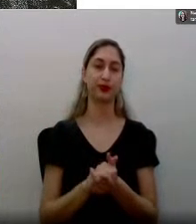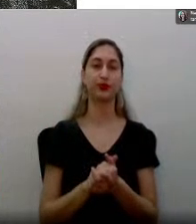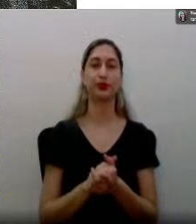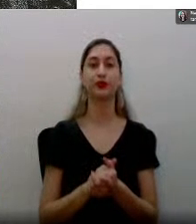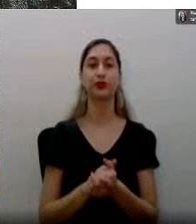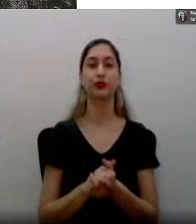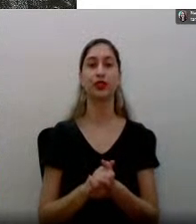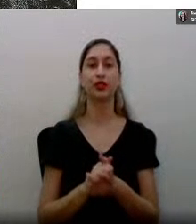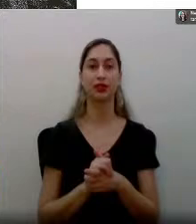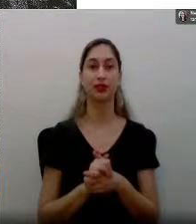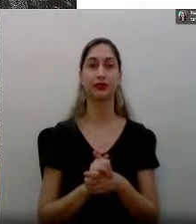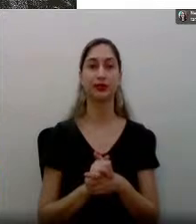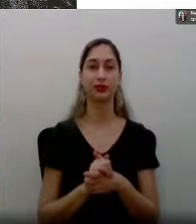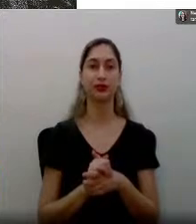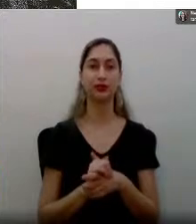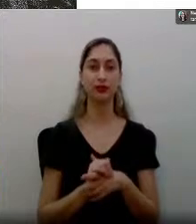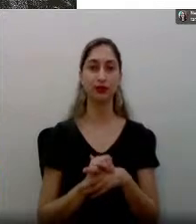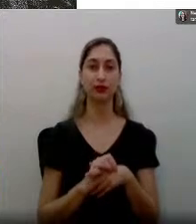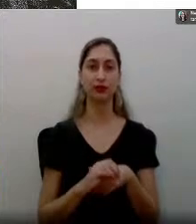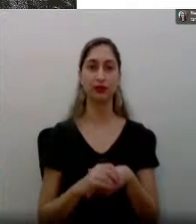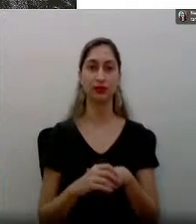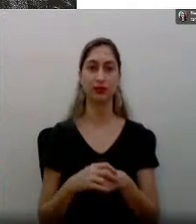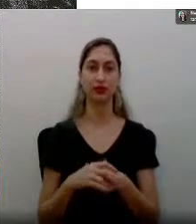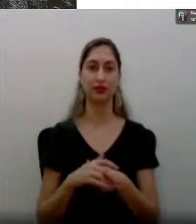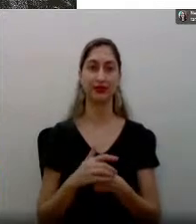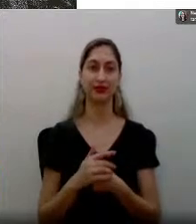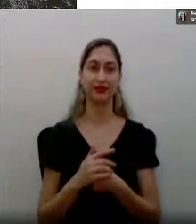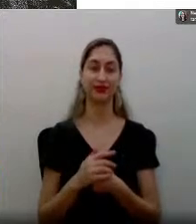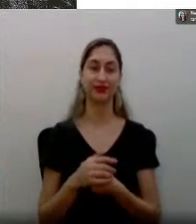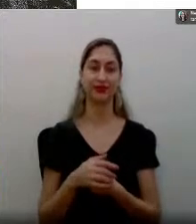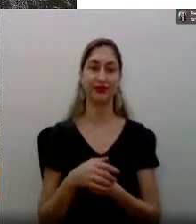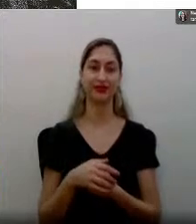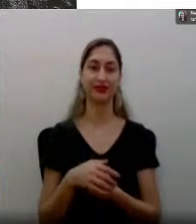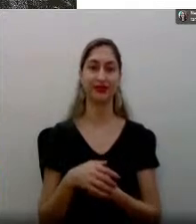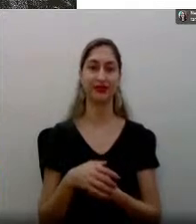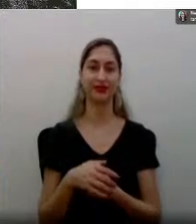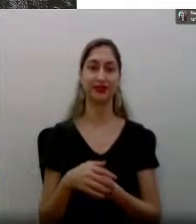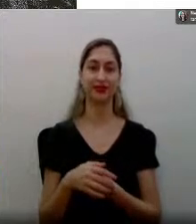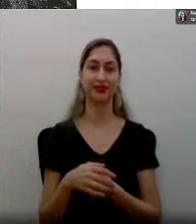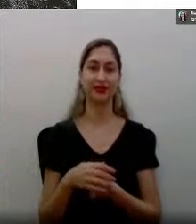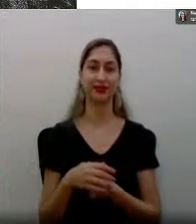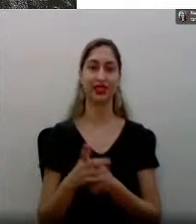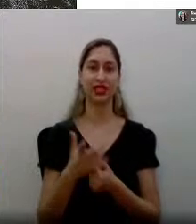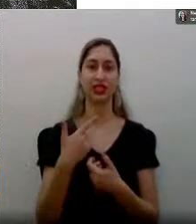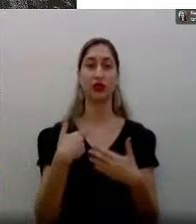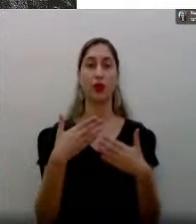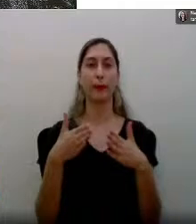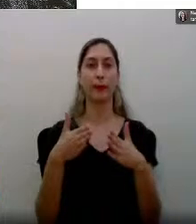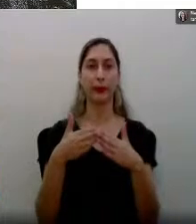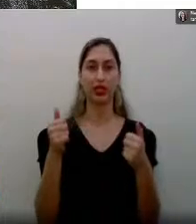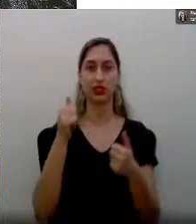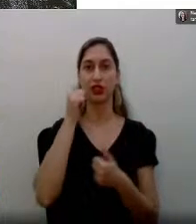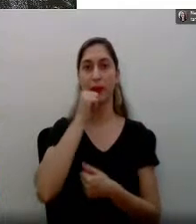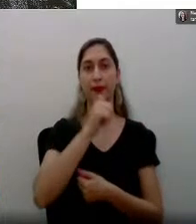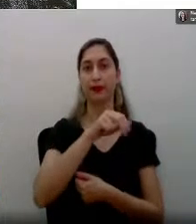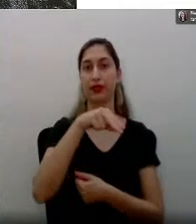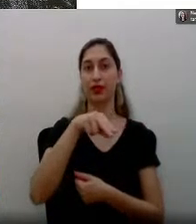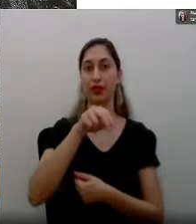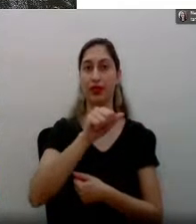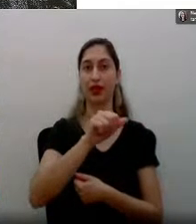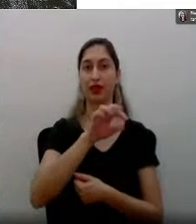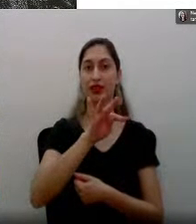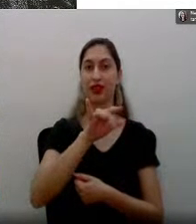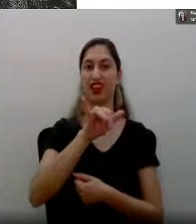feitas agora eu vou pedir vou A Batalha né porque eu não